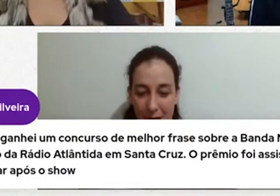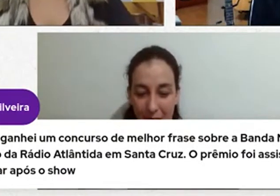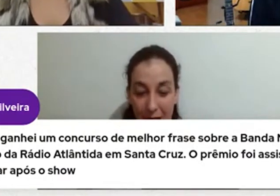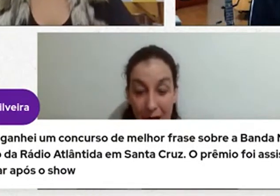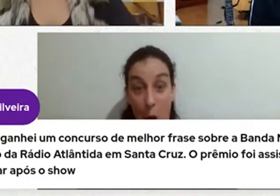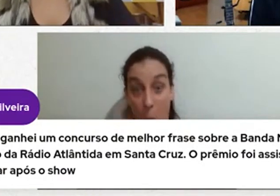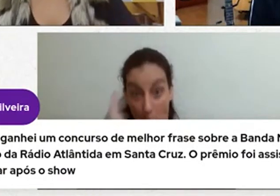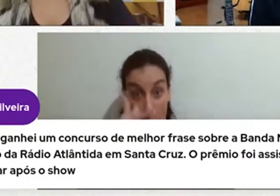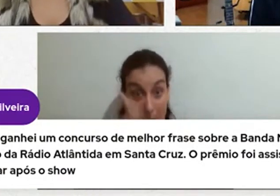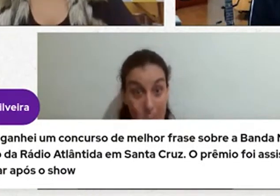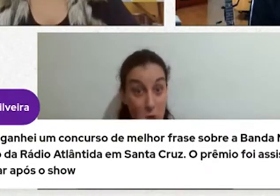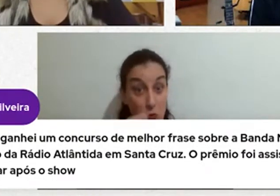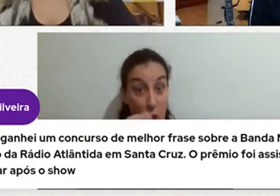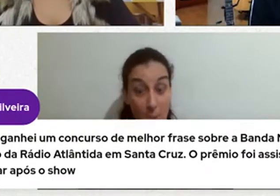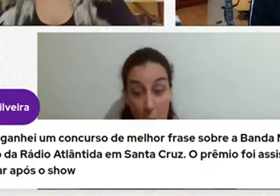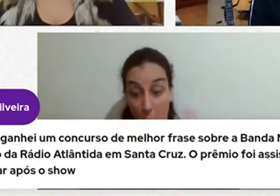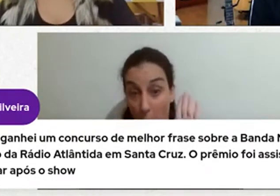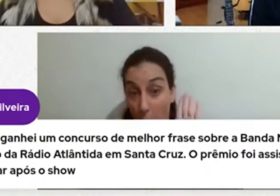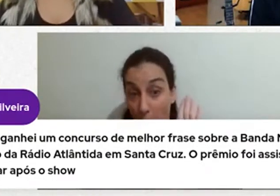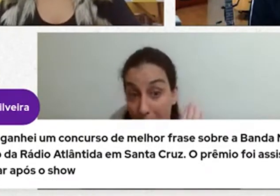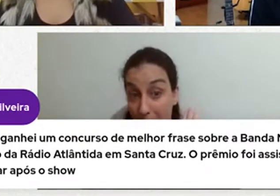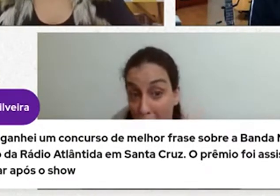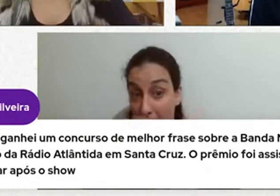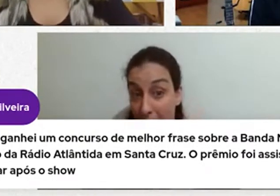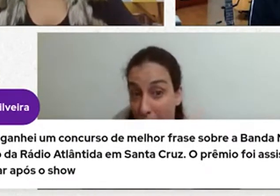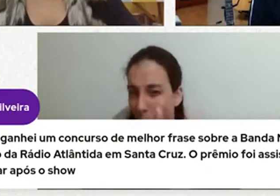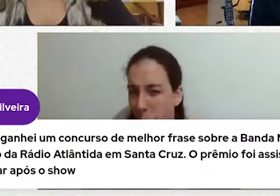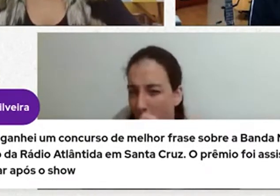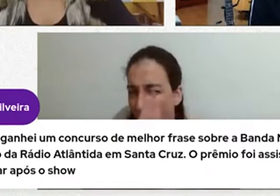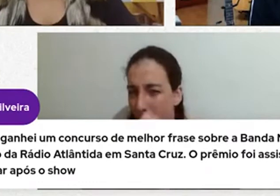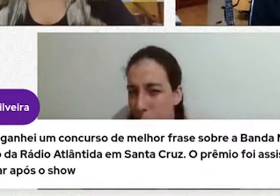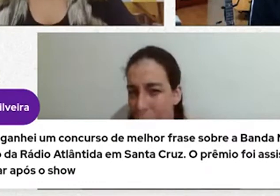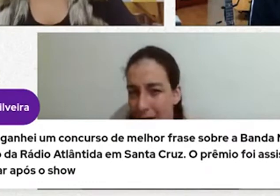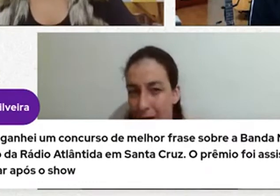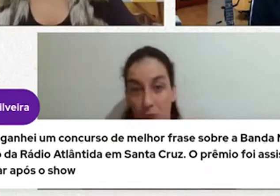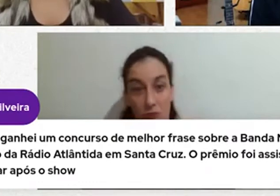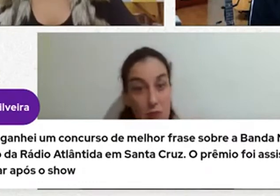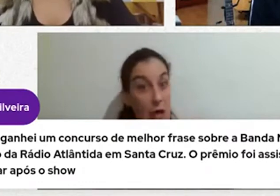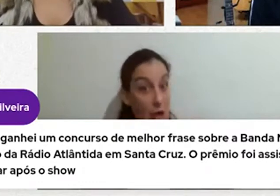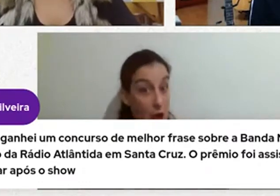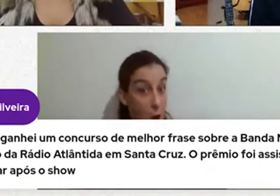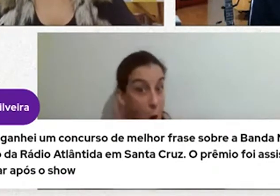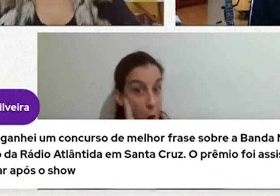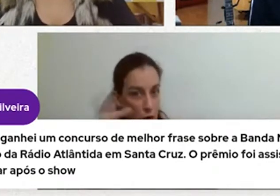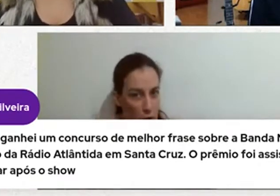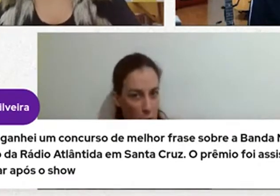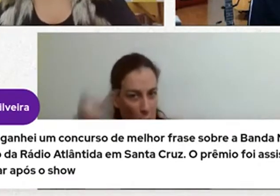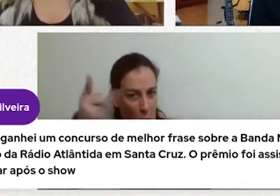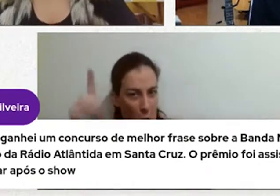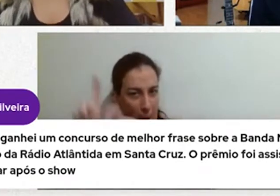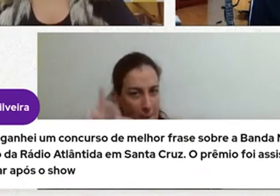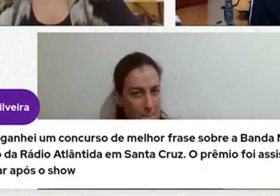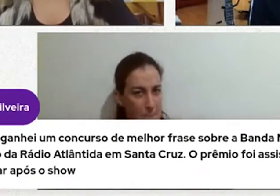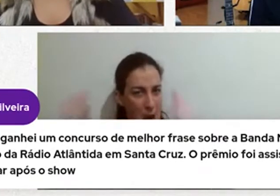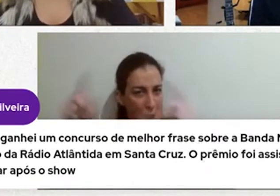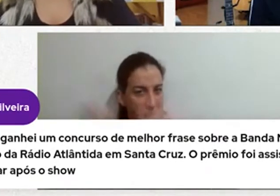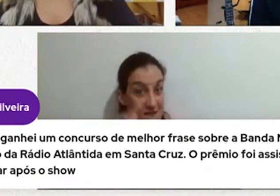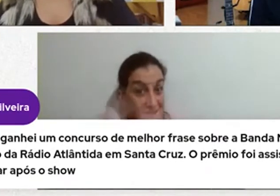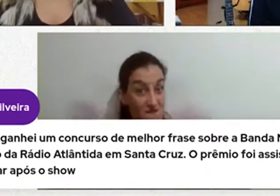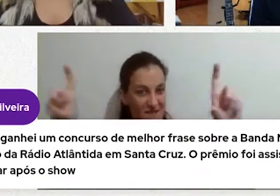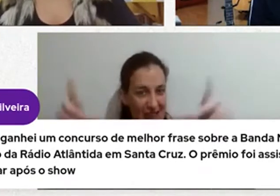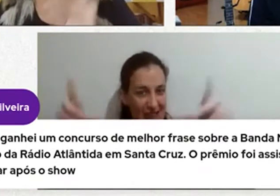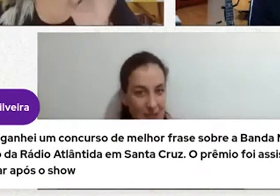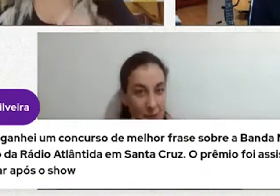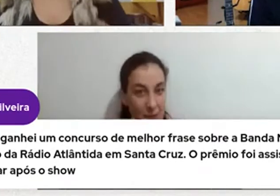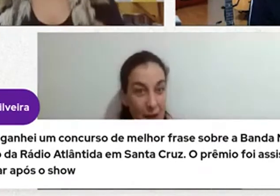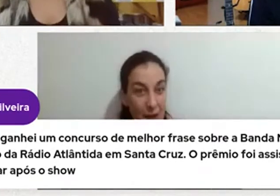botou um comentário aqui, ó, Alessandra Silveira. Roberta, eu ganhei um concurso de melhor frase sobre a banda Nenhum de Nós na